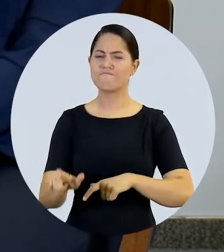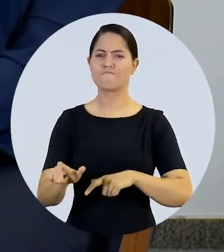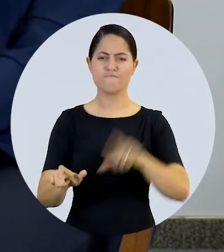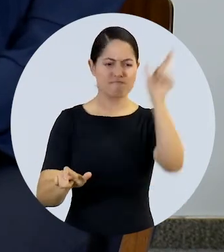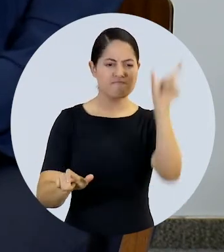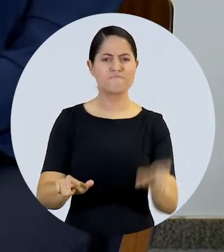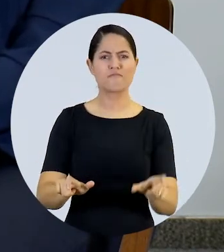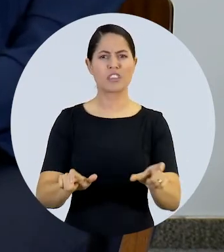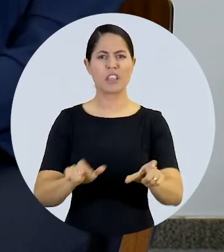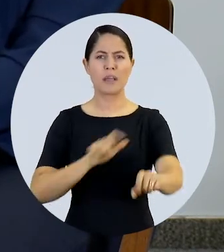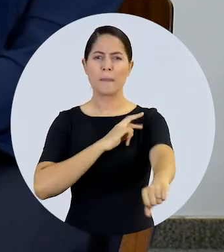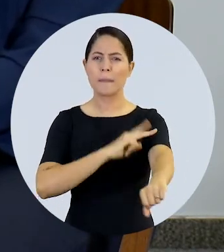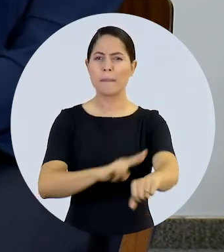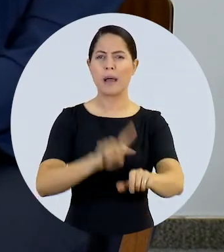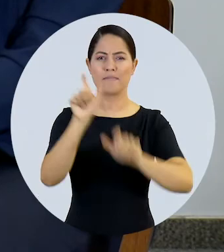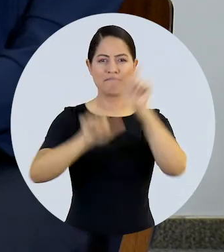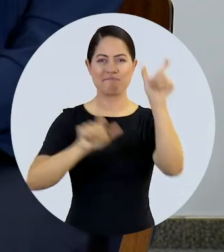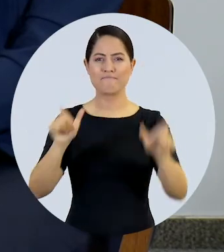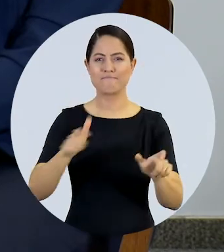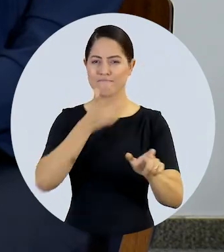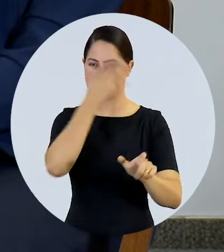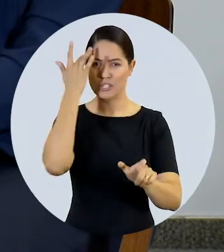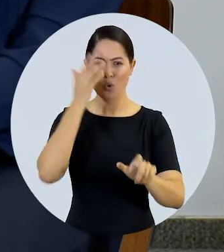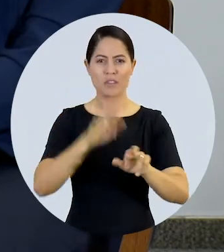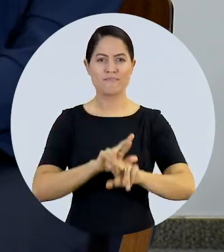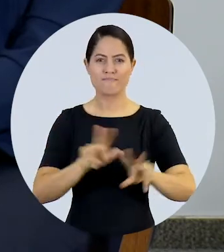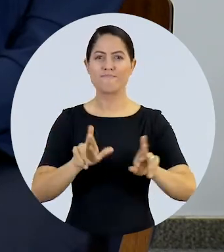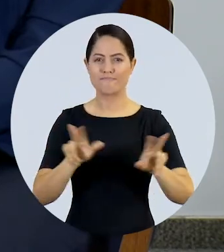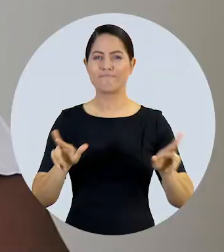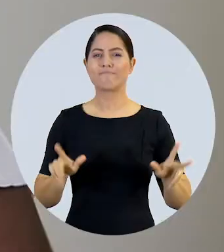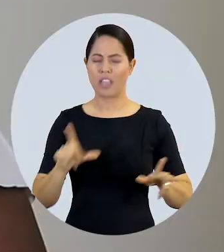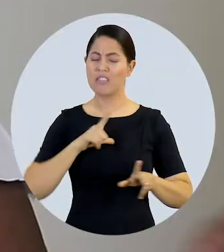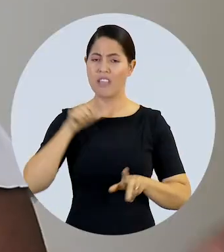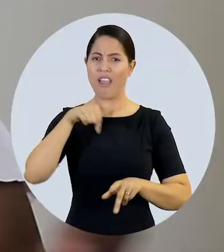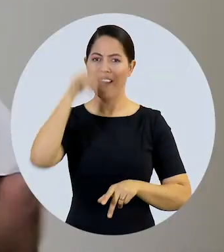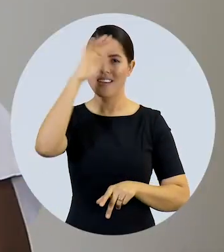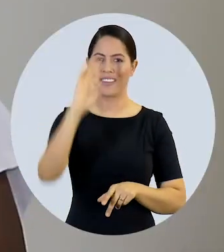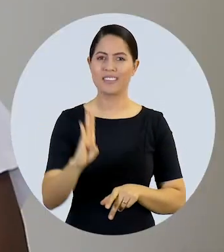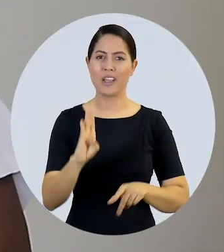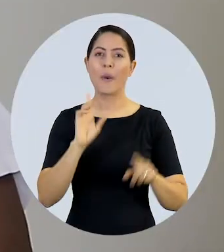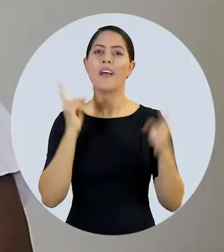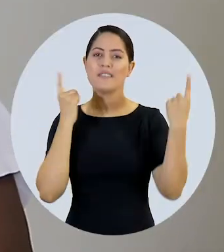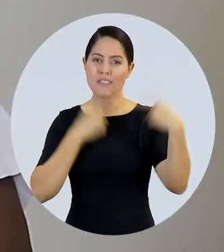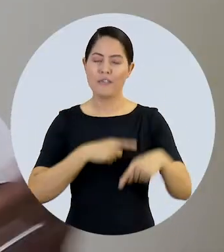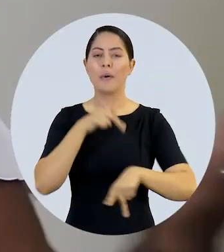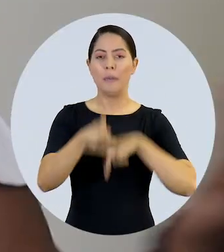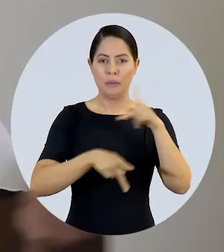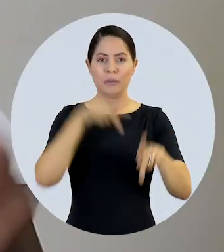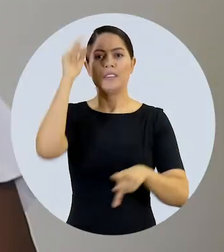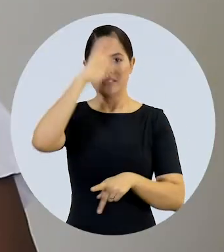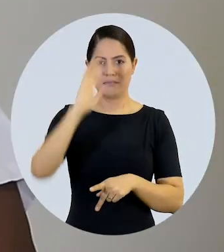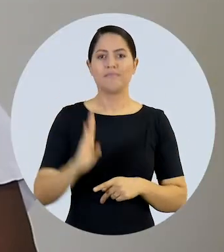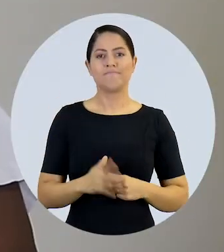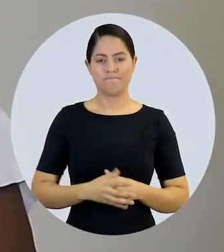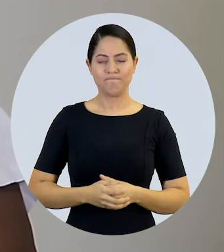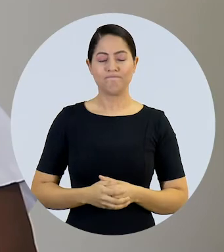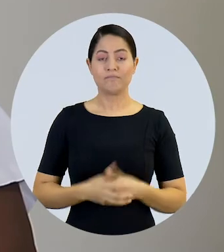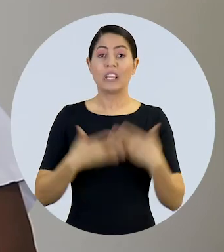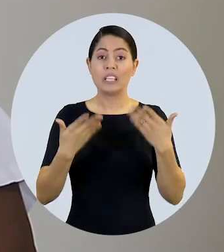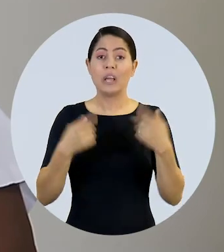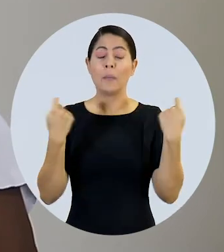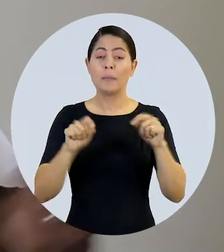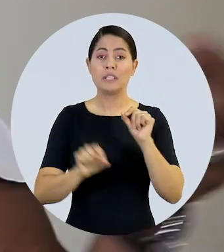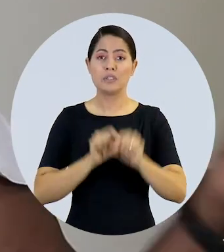os sujeitos e as identidades e as diversidades que existem na nossa nação. Então, essa é um desafio. Esse é um desafio para a